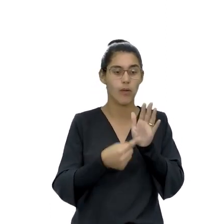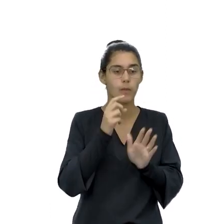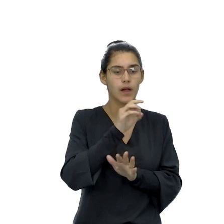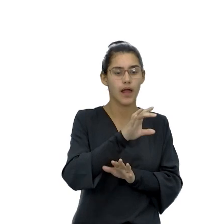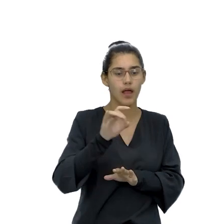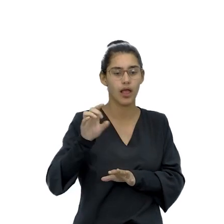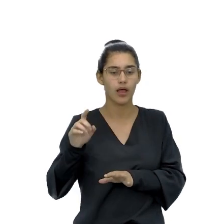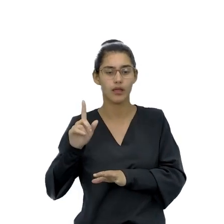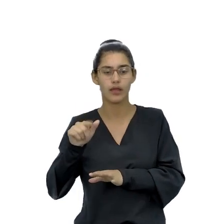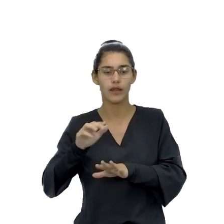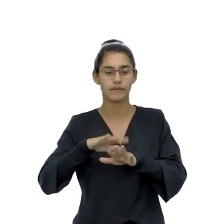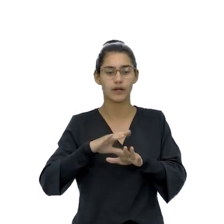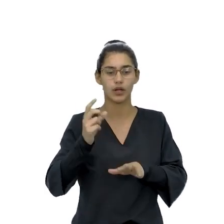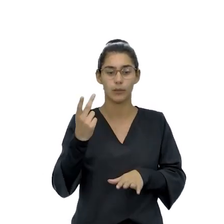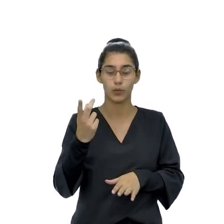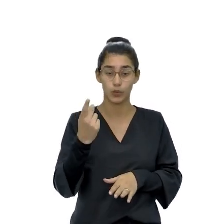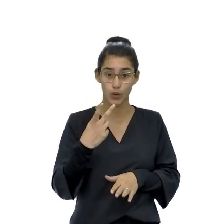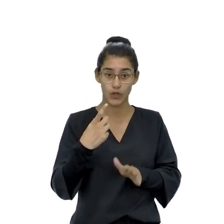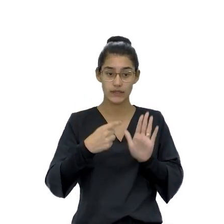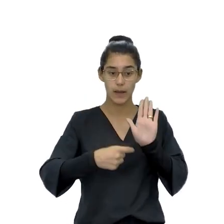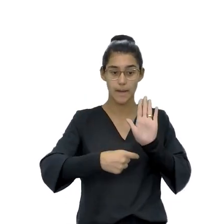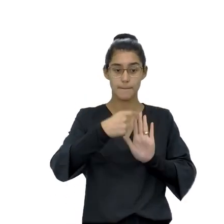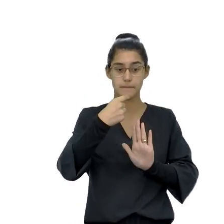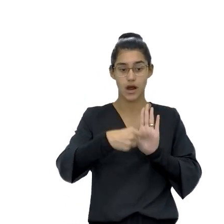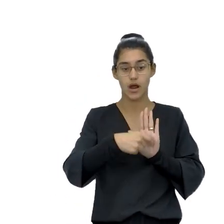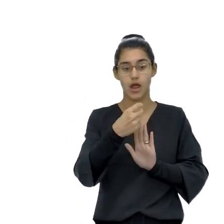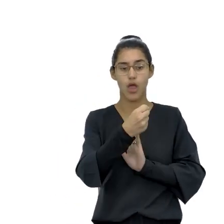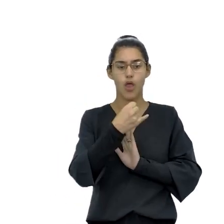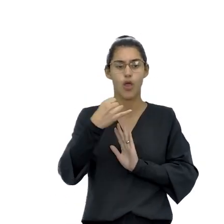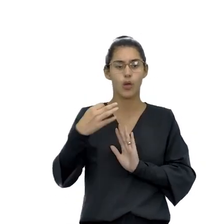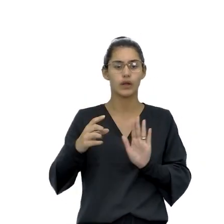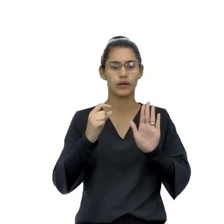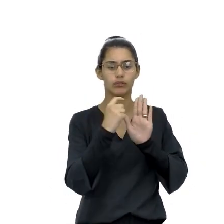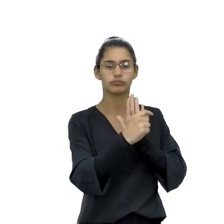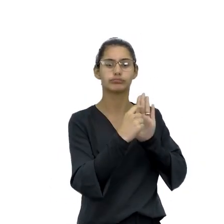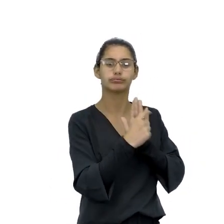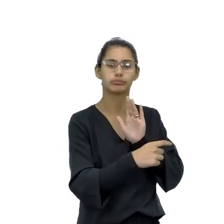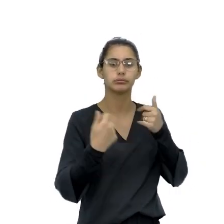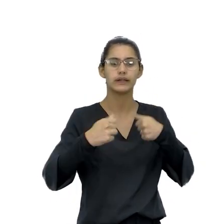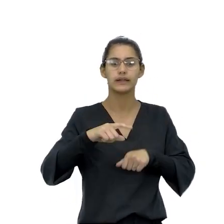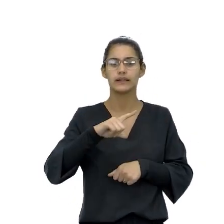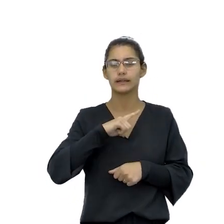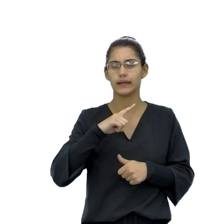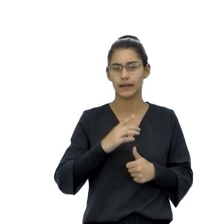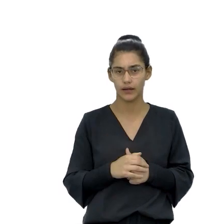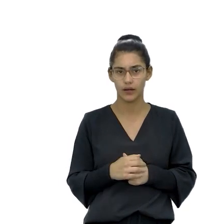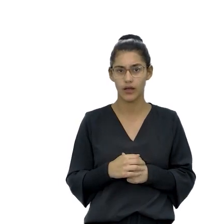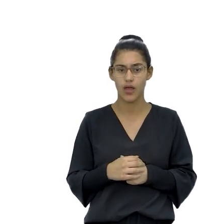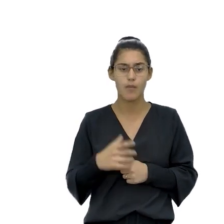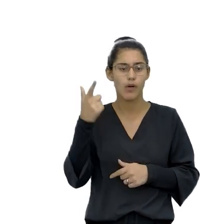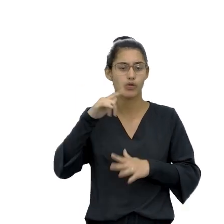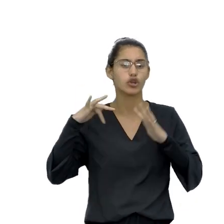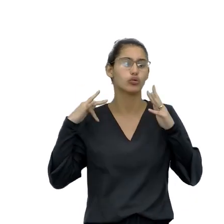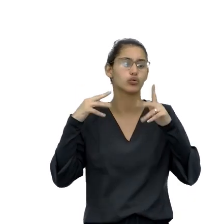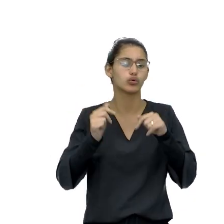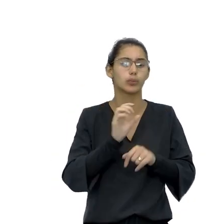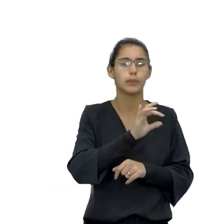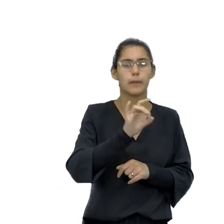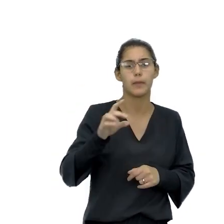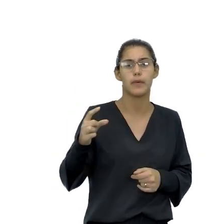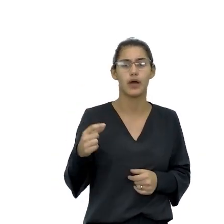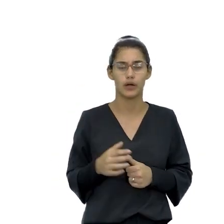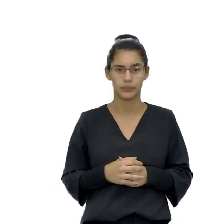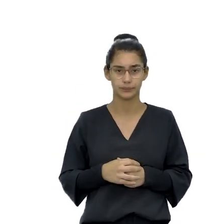cada caixinha era composta por 12 colunas, quantas linhas essa caixinha precisa ter para acomodar cada doce